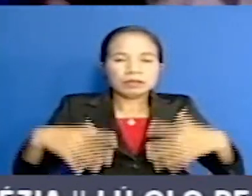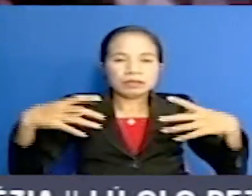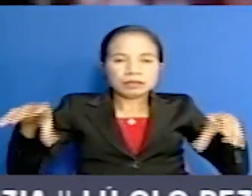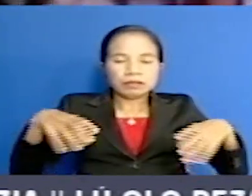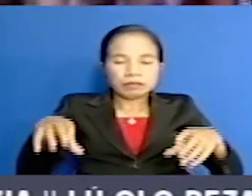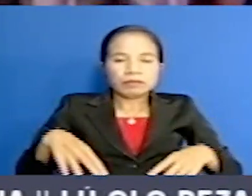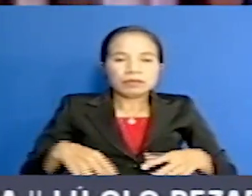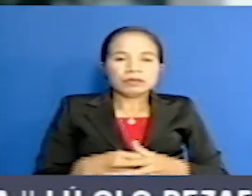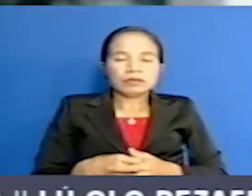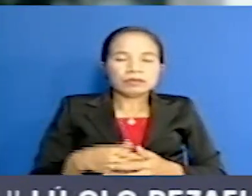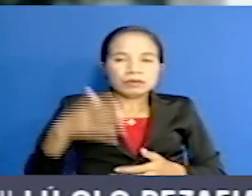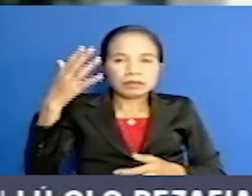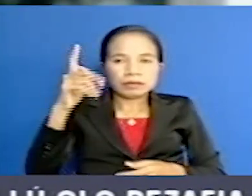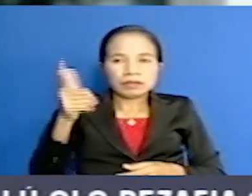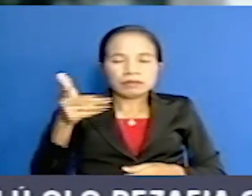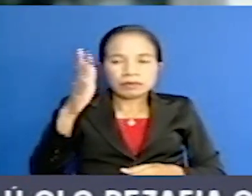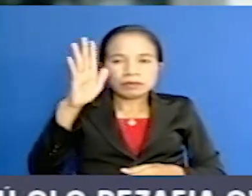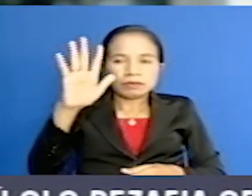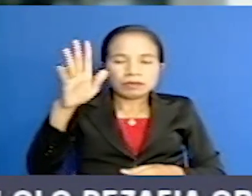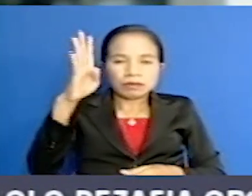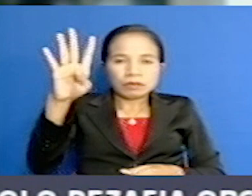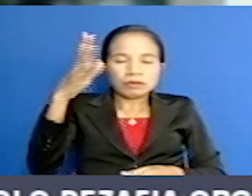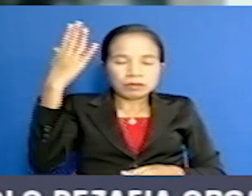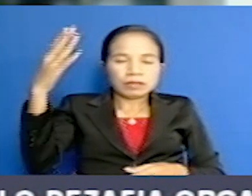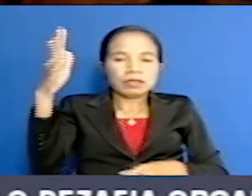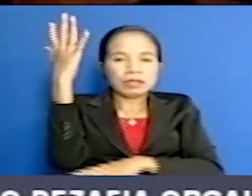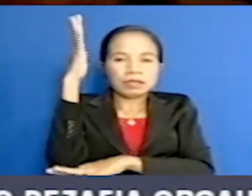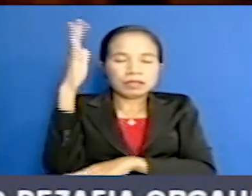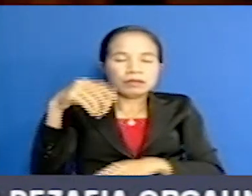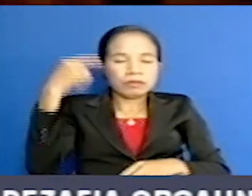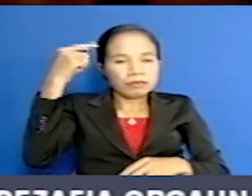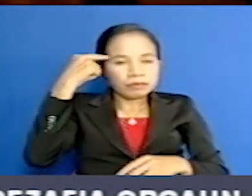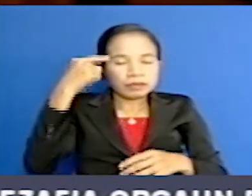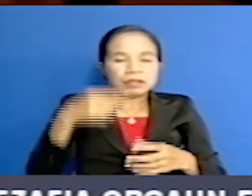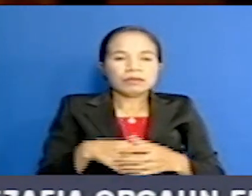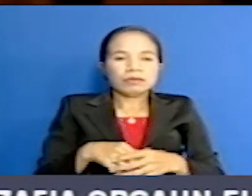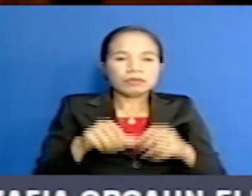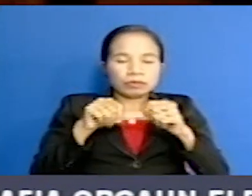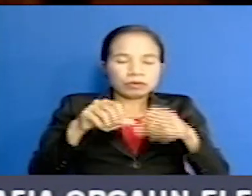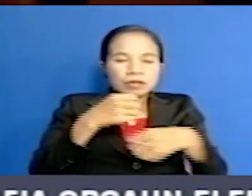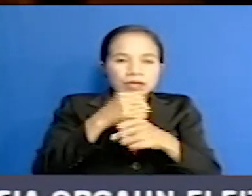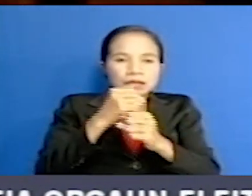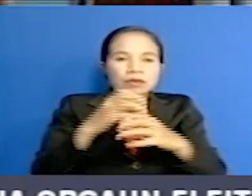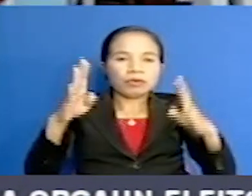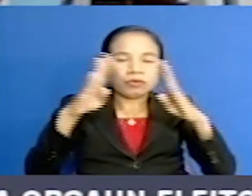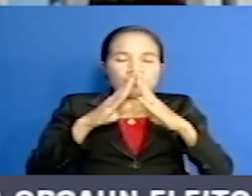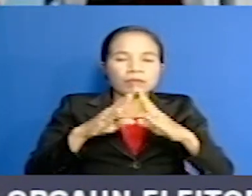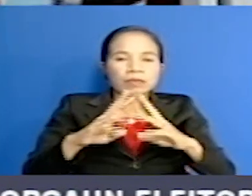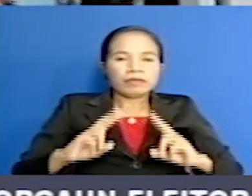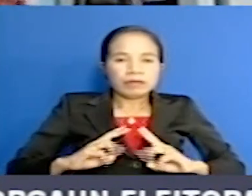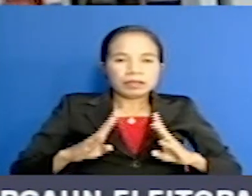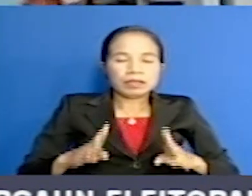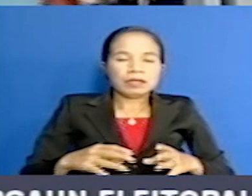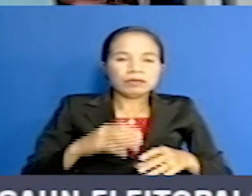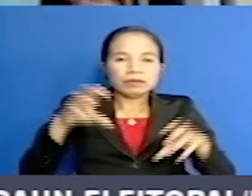24 anos e ailaran. Zilda Costa Monteiro Wansoro Ateten, governo cometimento continua halu uma ba veterano su grau